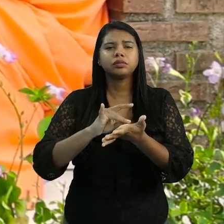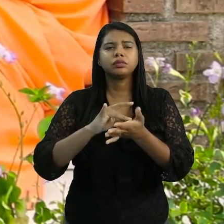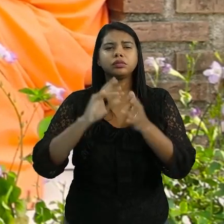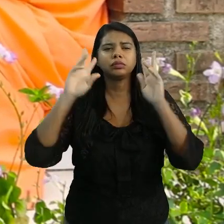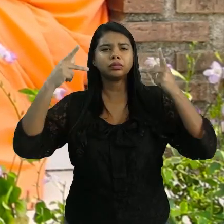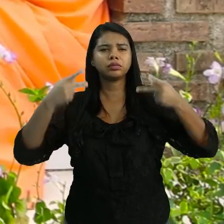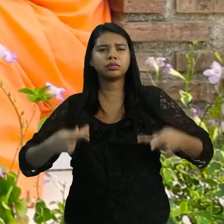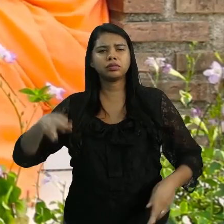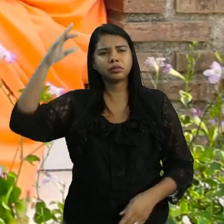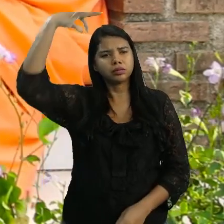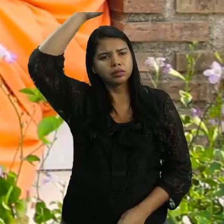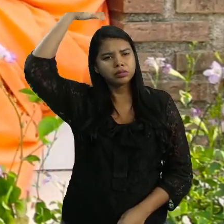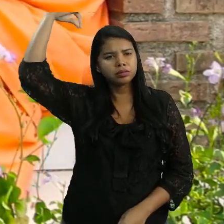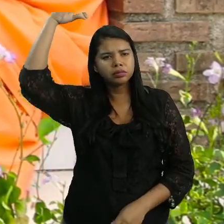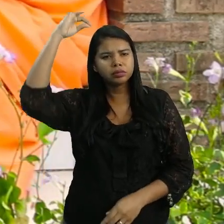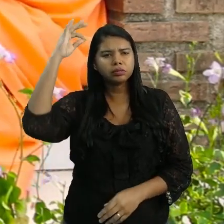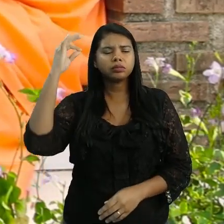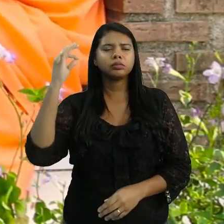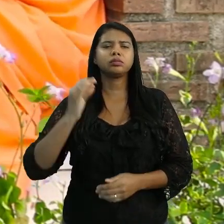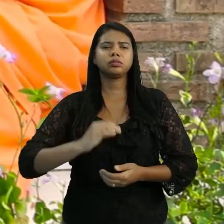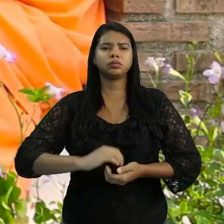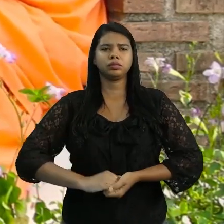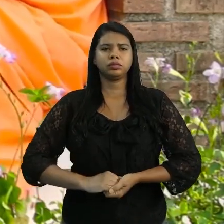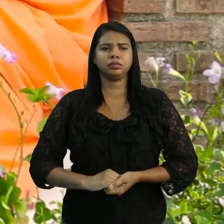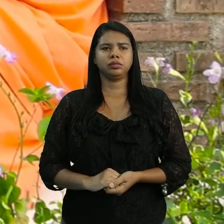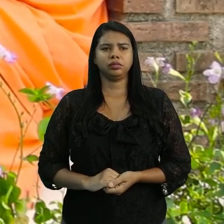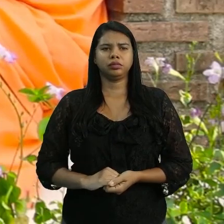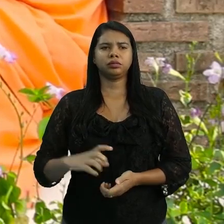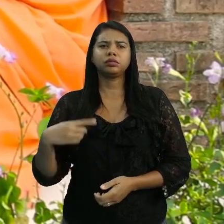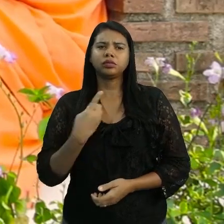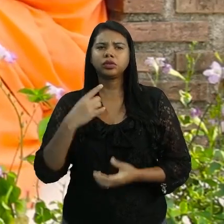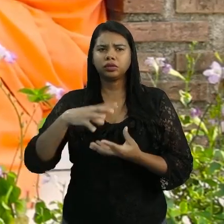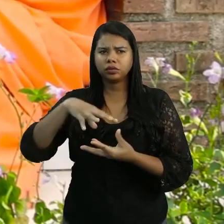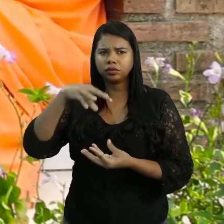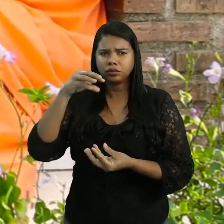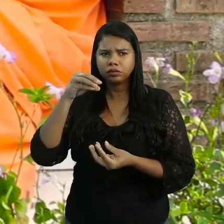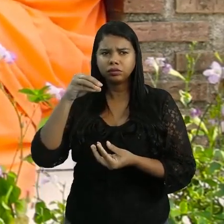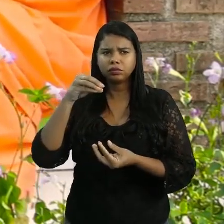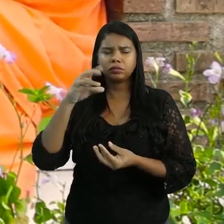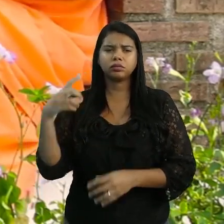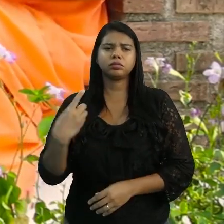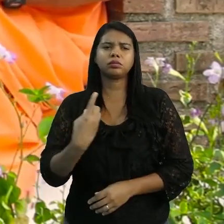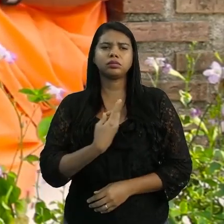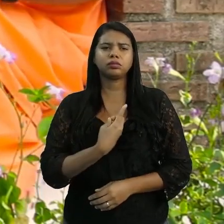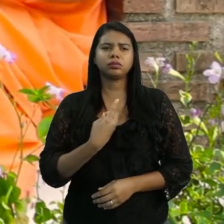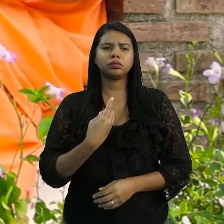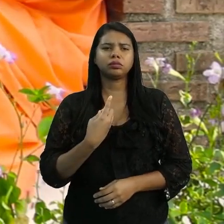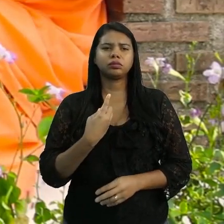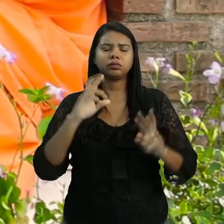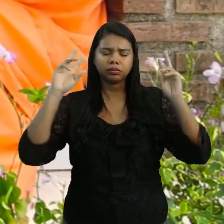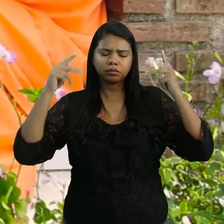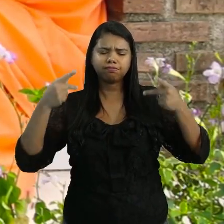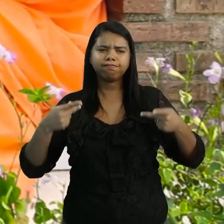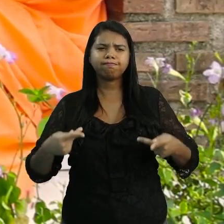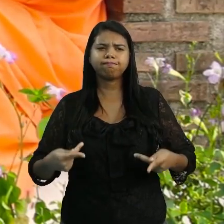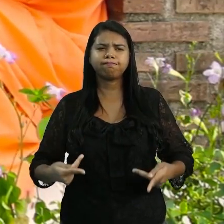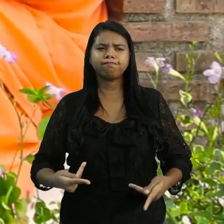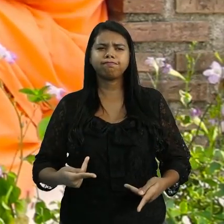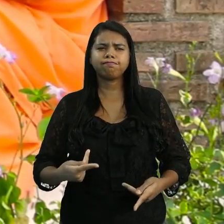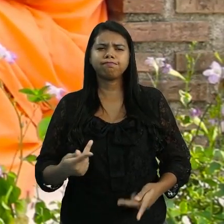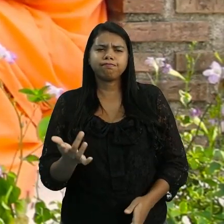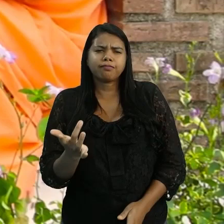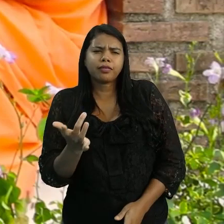dever ou ocupação, ou mais precisamente aquilo que dá identidade a algo. Por exemplo, a água molha, o fogo